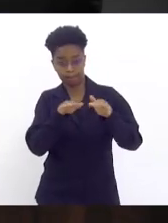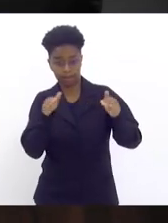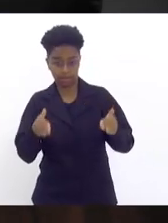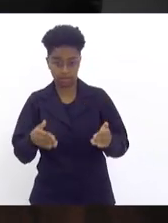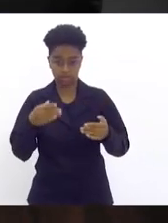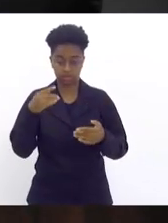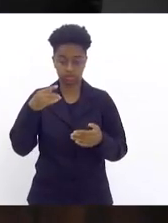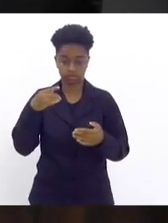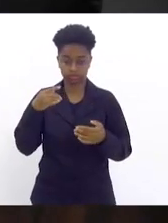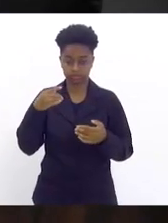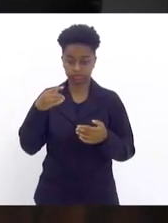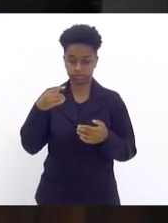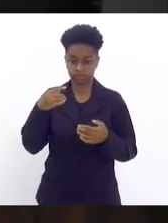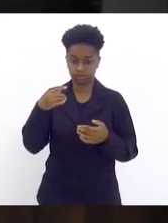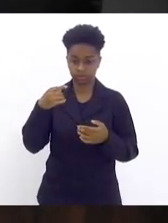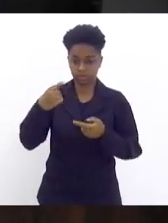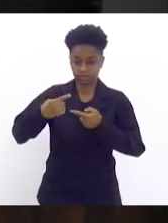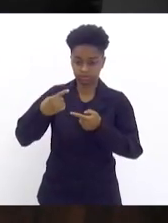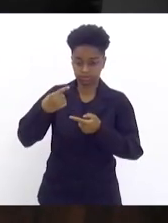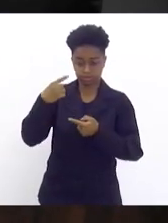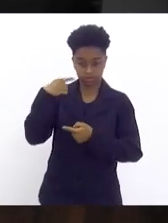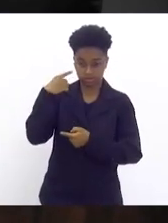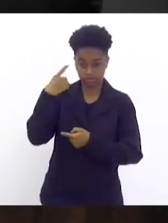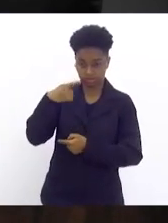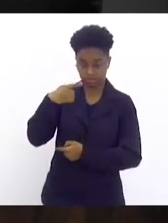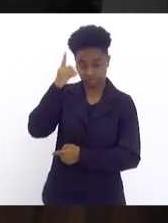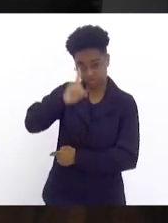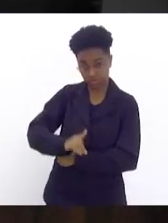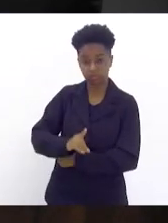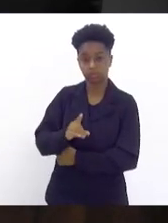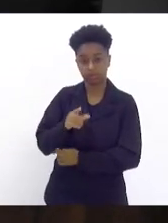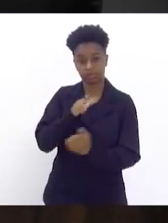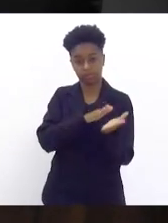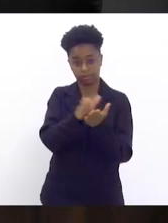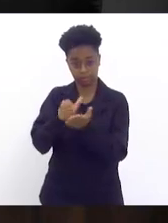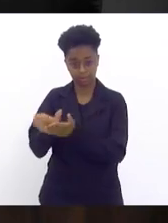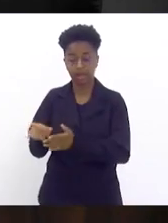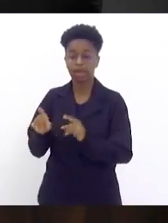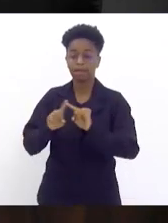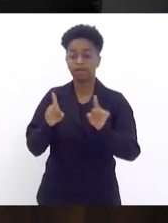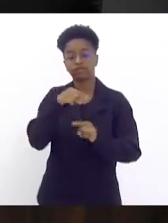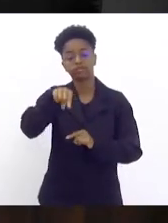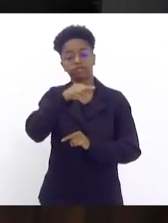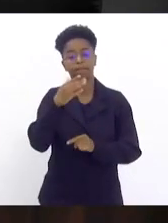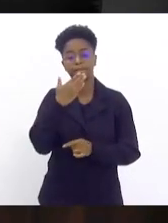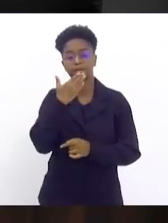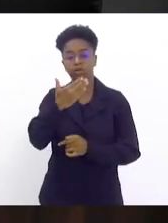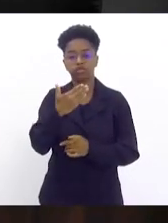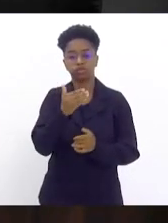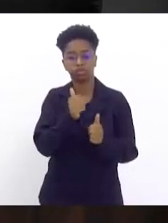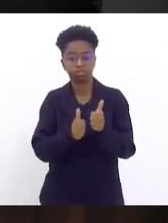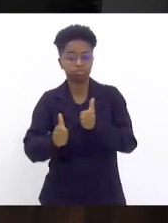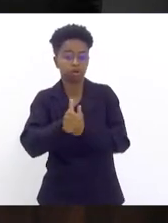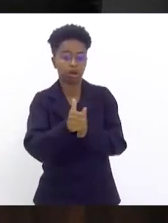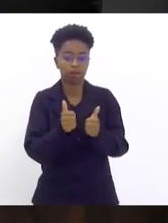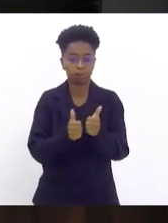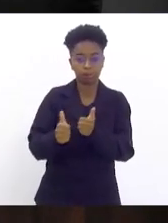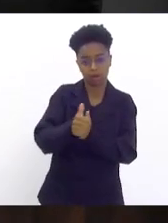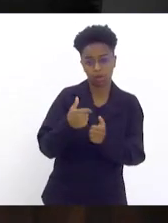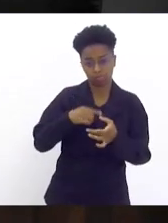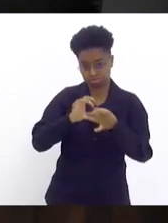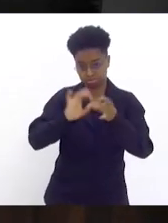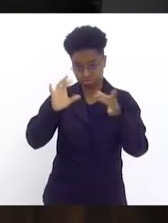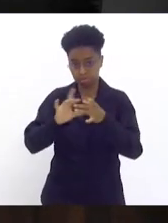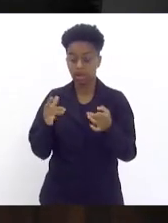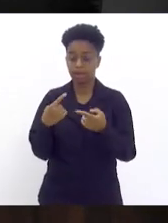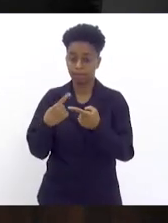não caberia nem discussão mas vossas excelências pediram né pela ordem foi concedendo e claro se eu concedido para um por